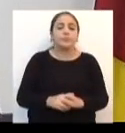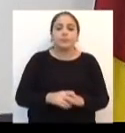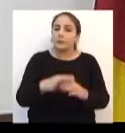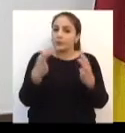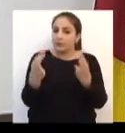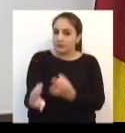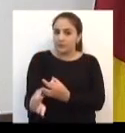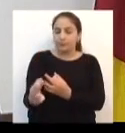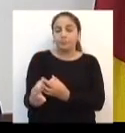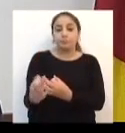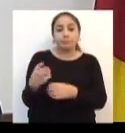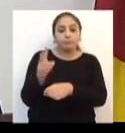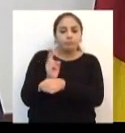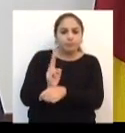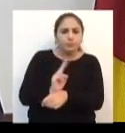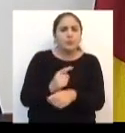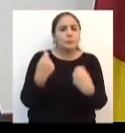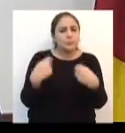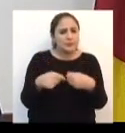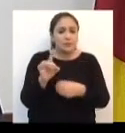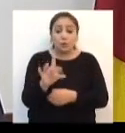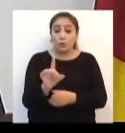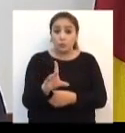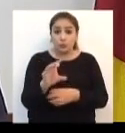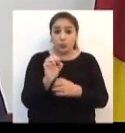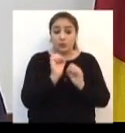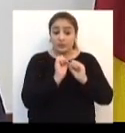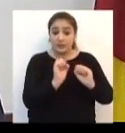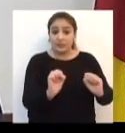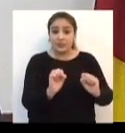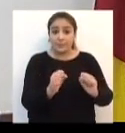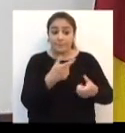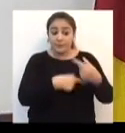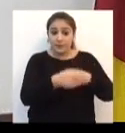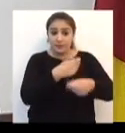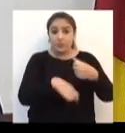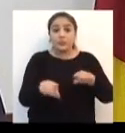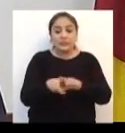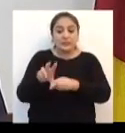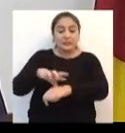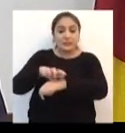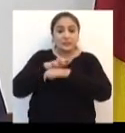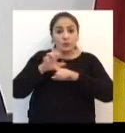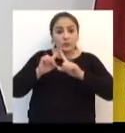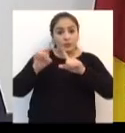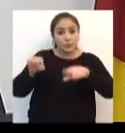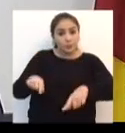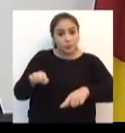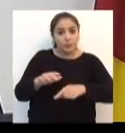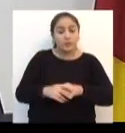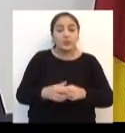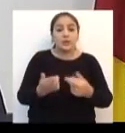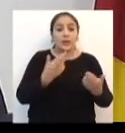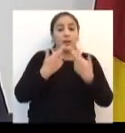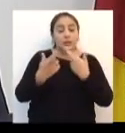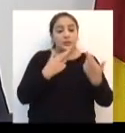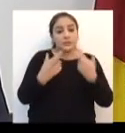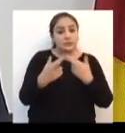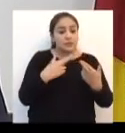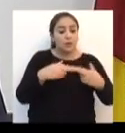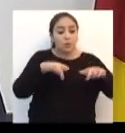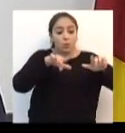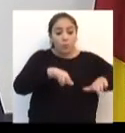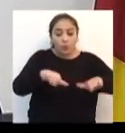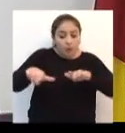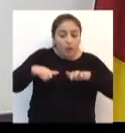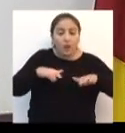a fiscalização ela depende não apenas da Secretaria de Finanças, da Secretaria de Segurança Pública, em relação ao trânsito, ou seja, aos